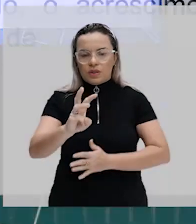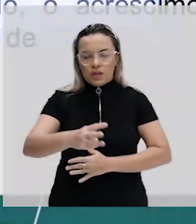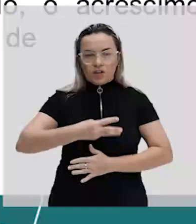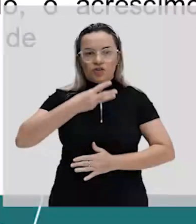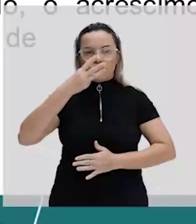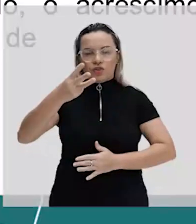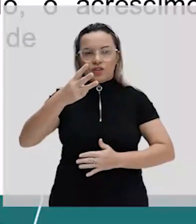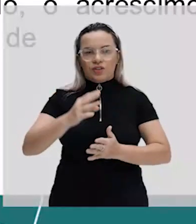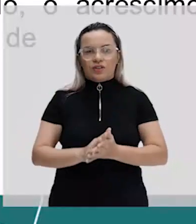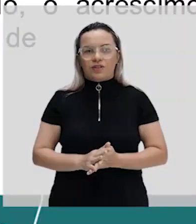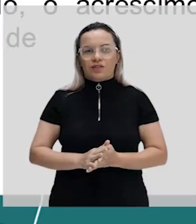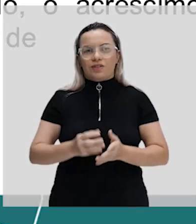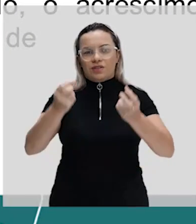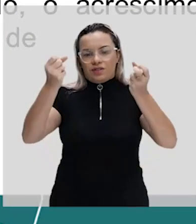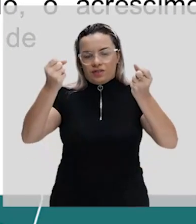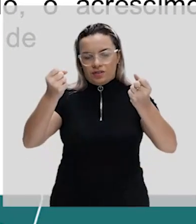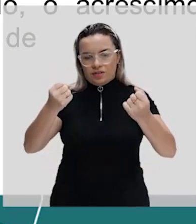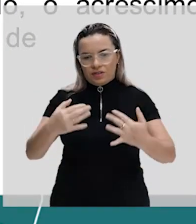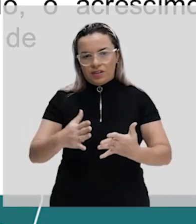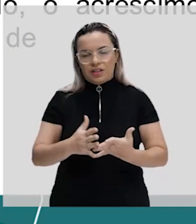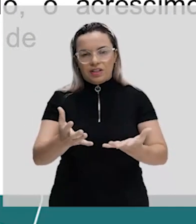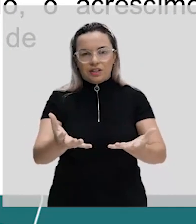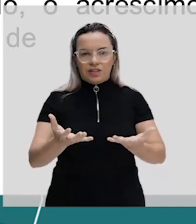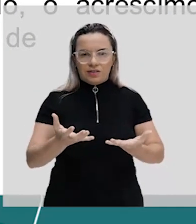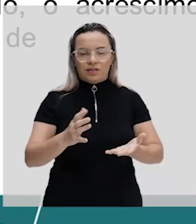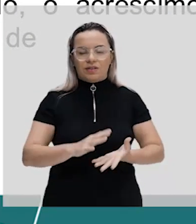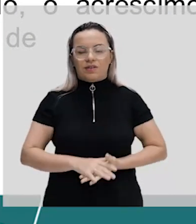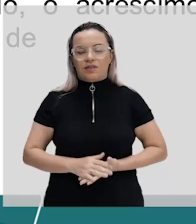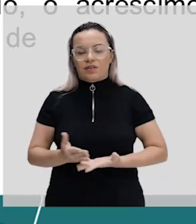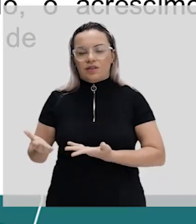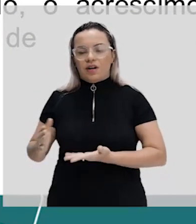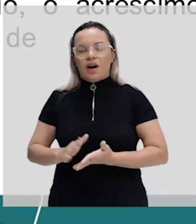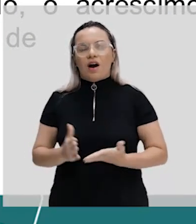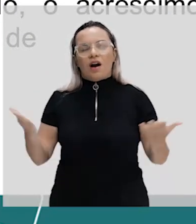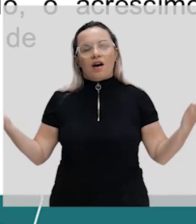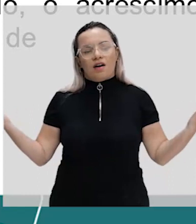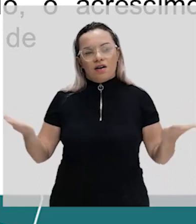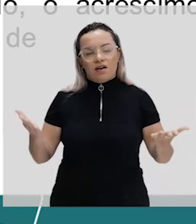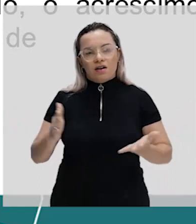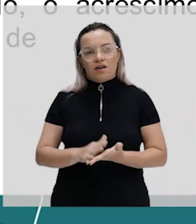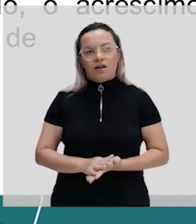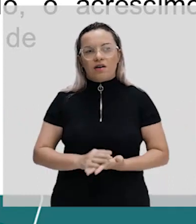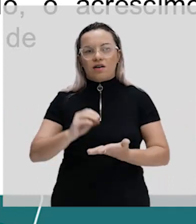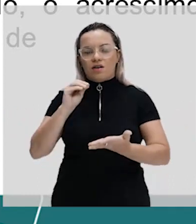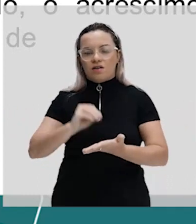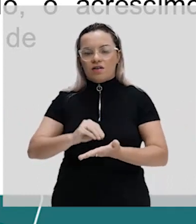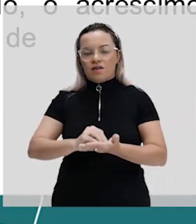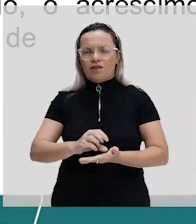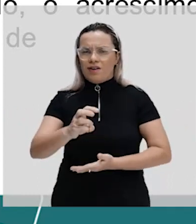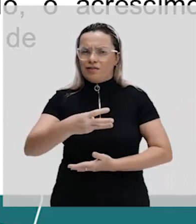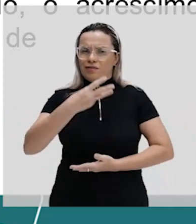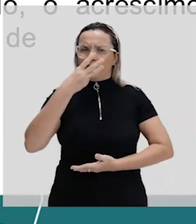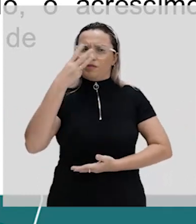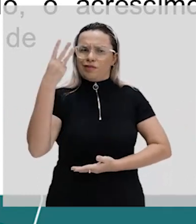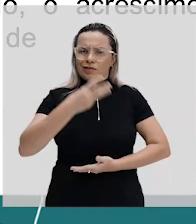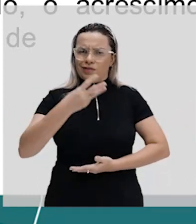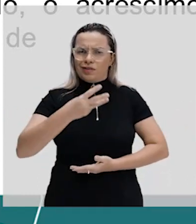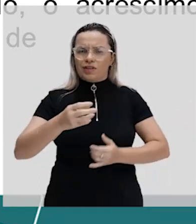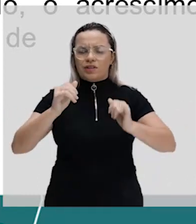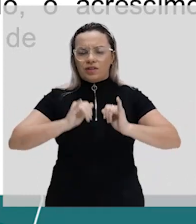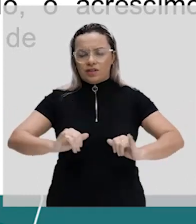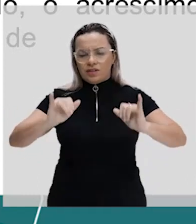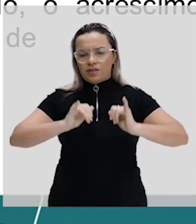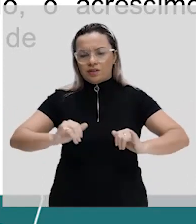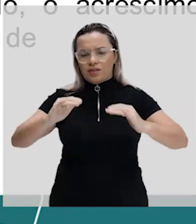mencionou. Então, ele falou 2 das 3. E agora? Agora, né, está faltando dizer a terceira informação, o percentual